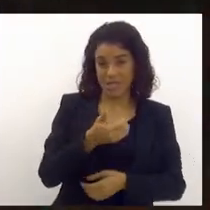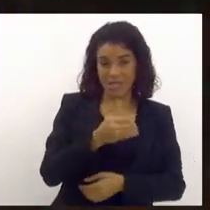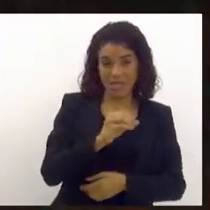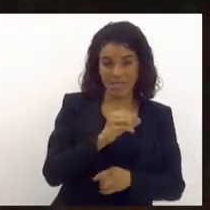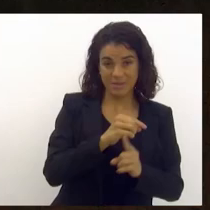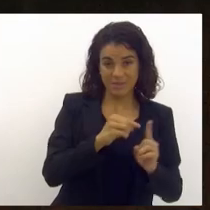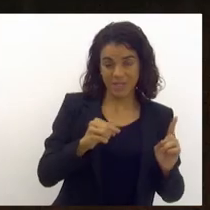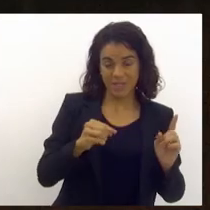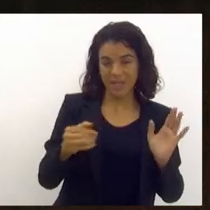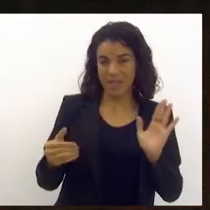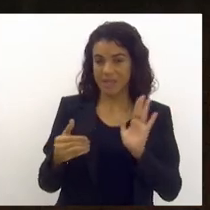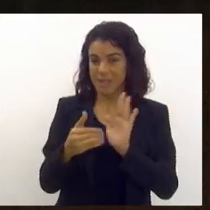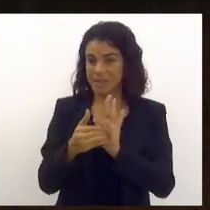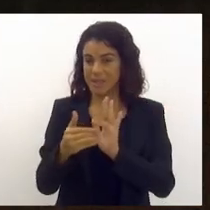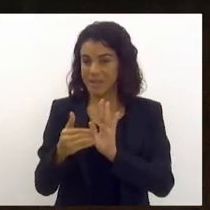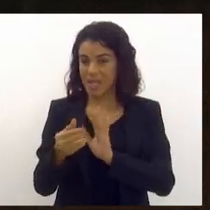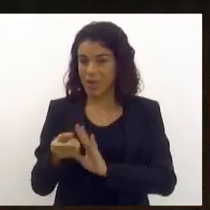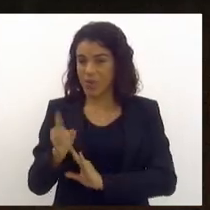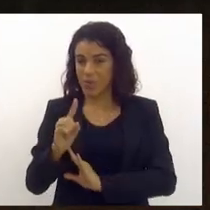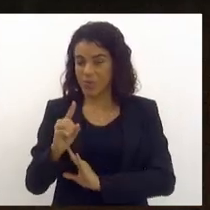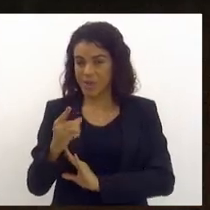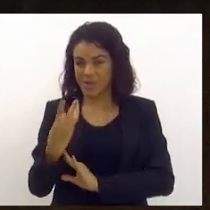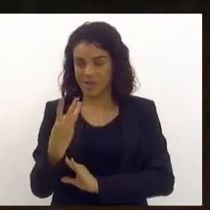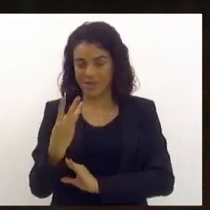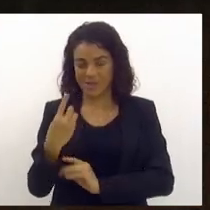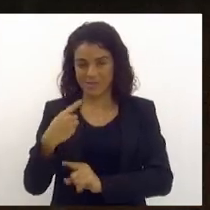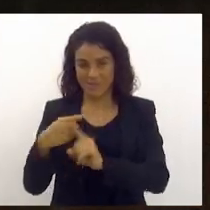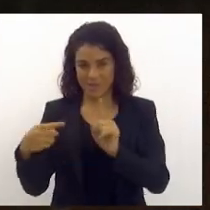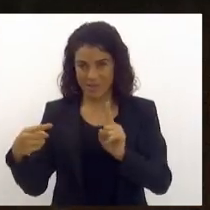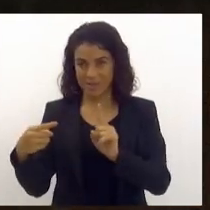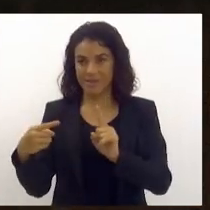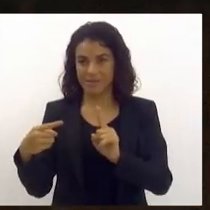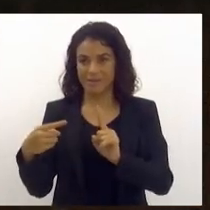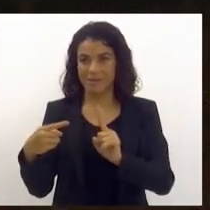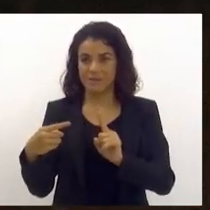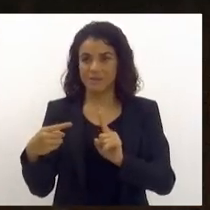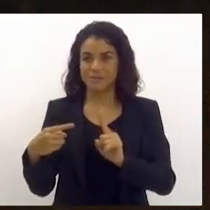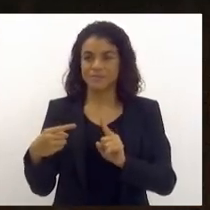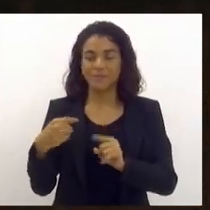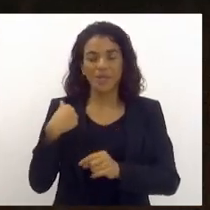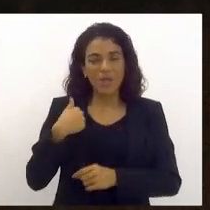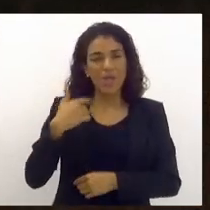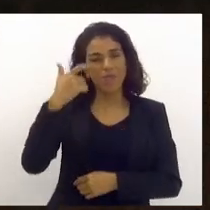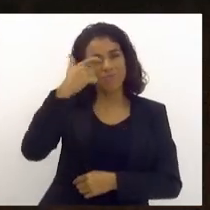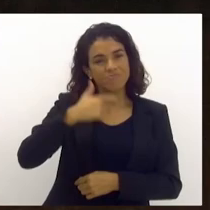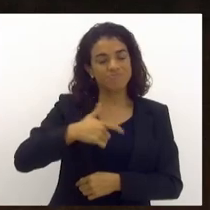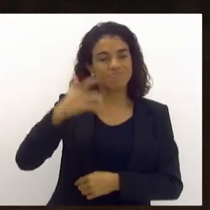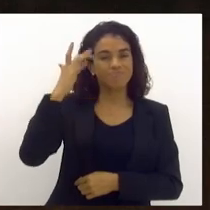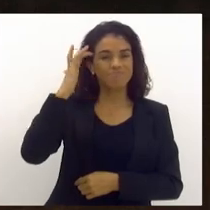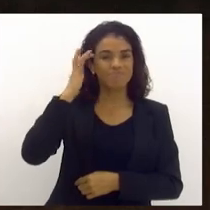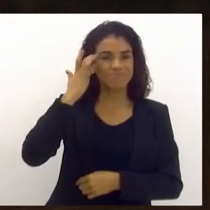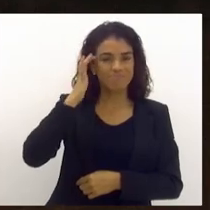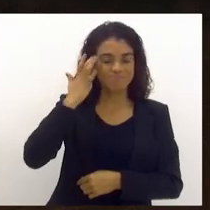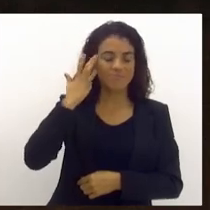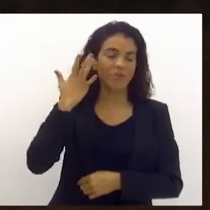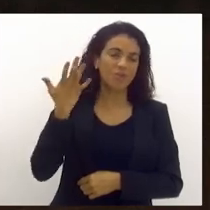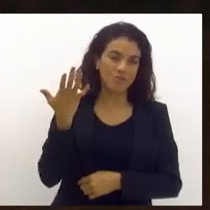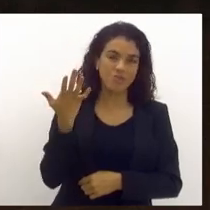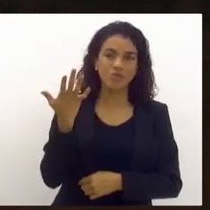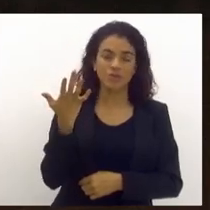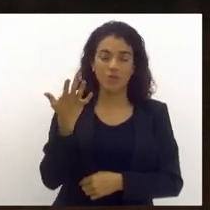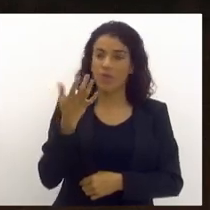até quase às 13h30. E acho que foi